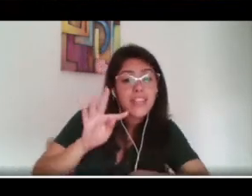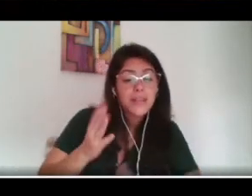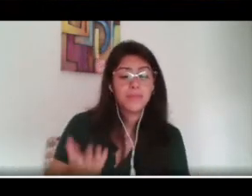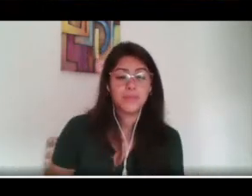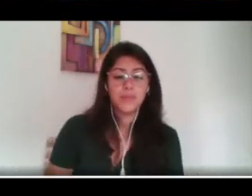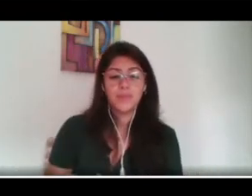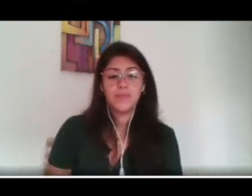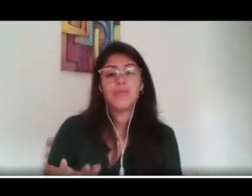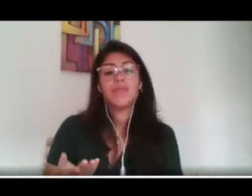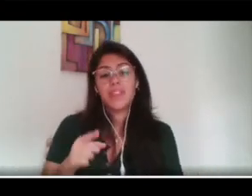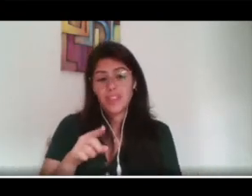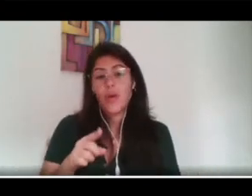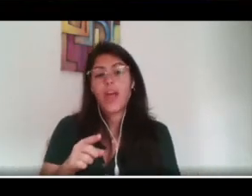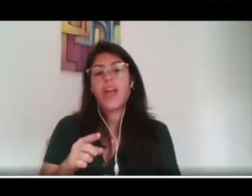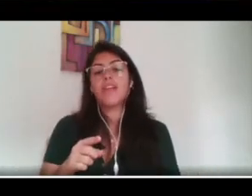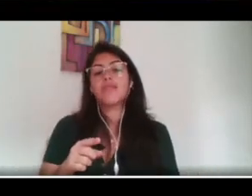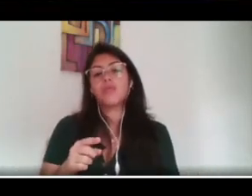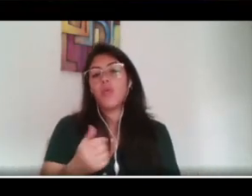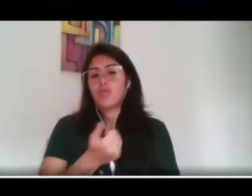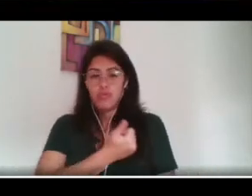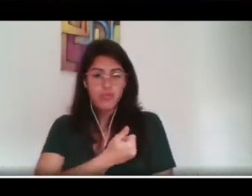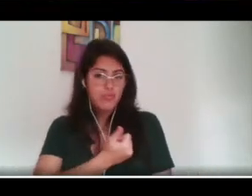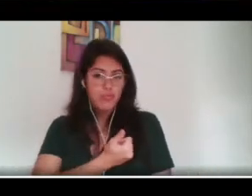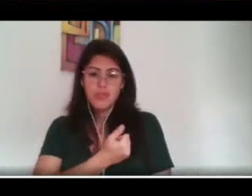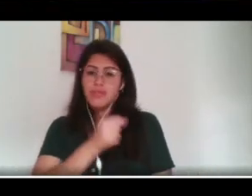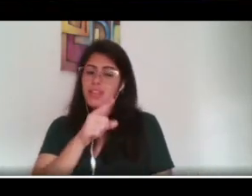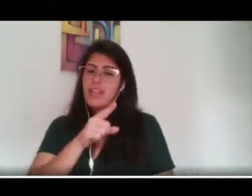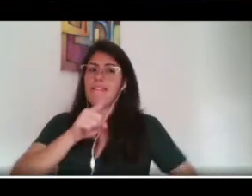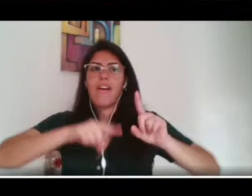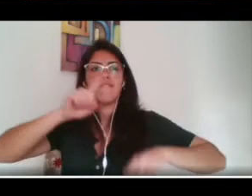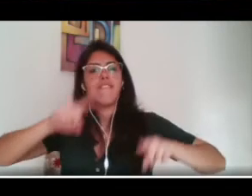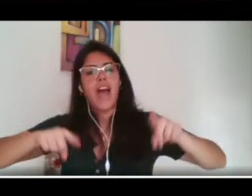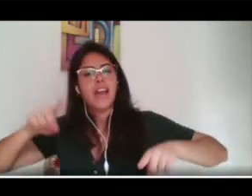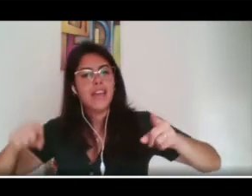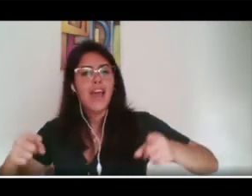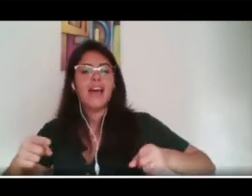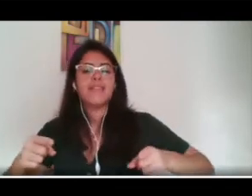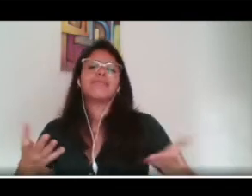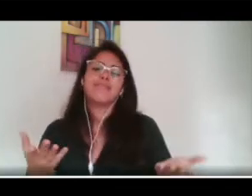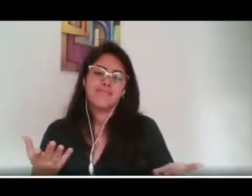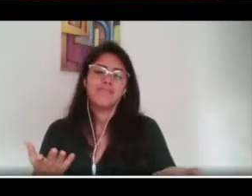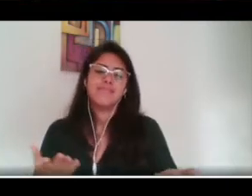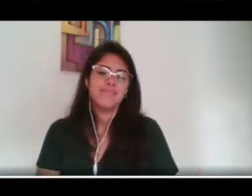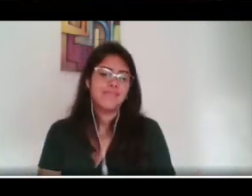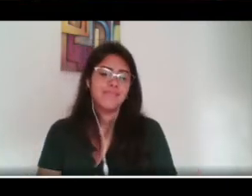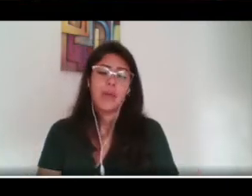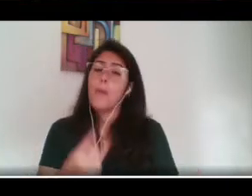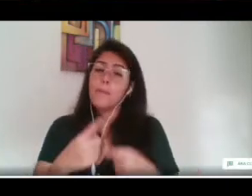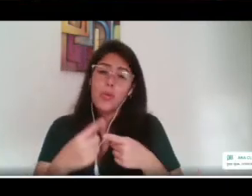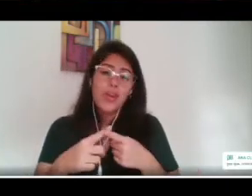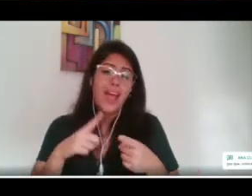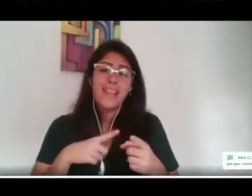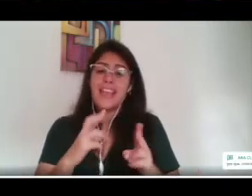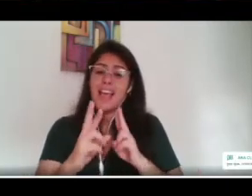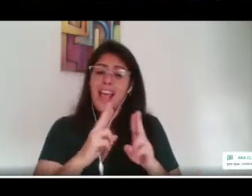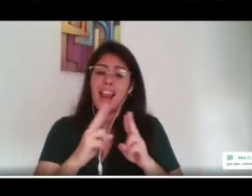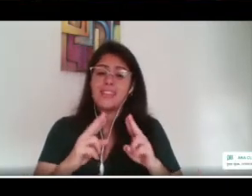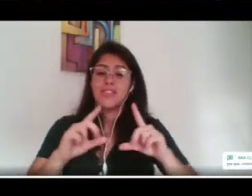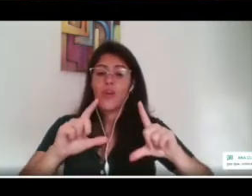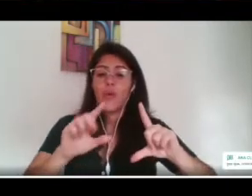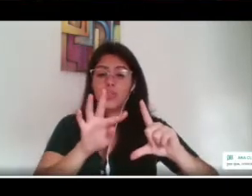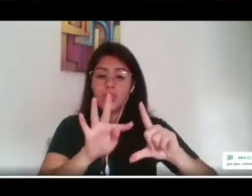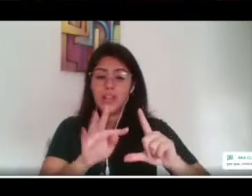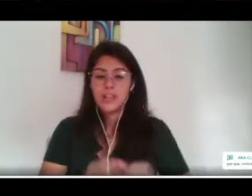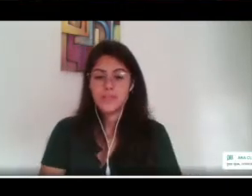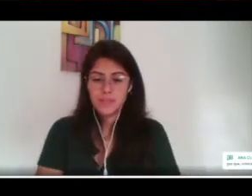aqui. Tá bem? É uma função de t. É uma função de t escalar. É